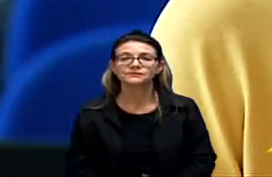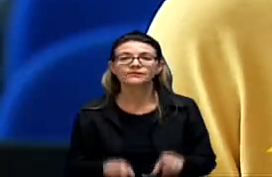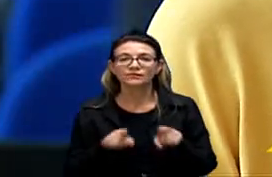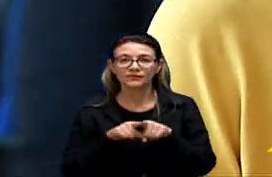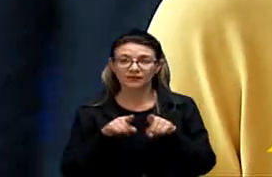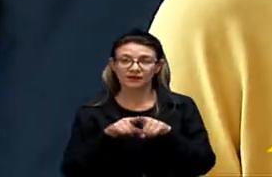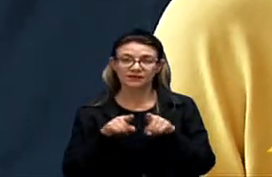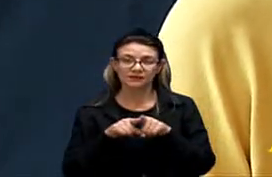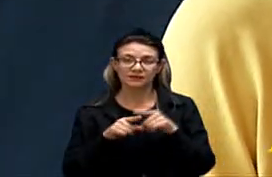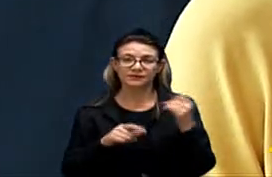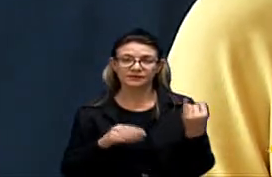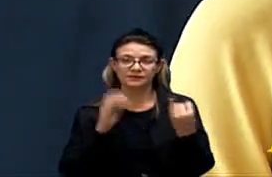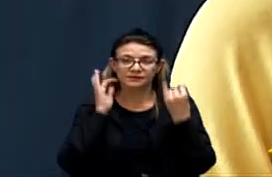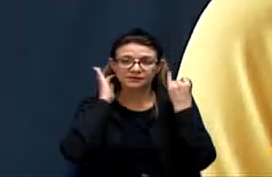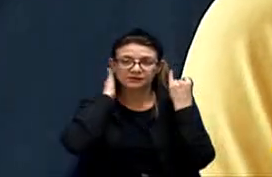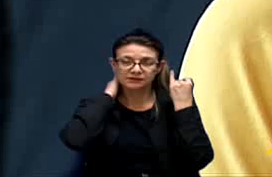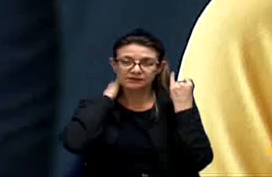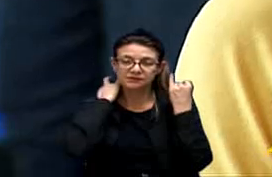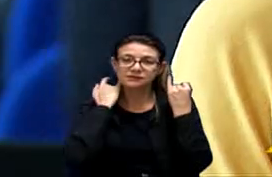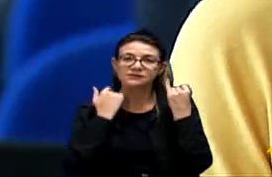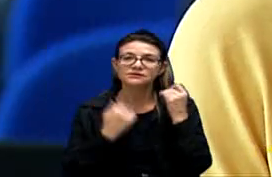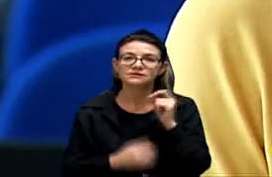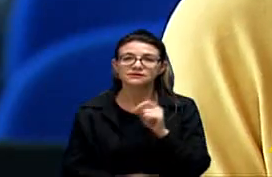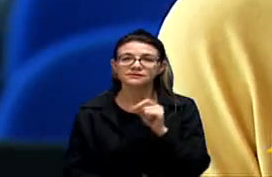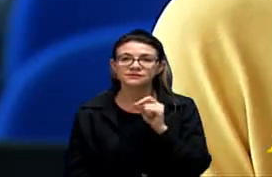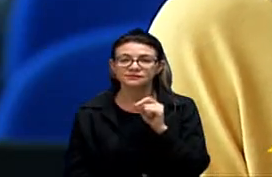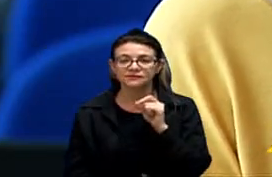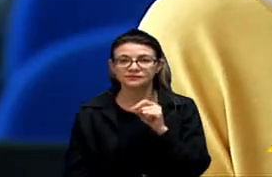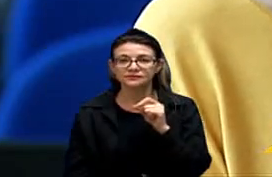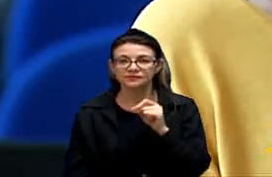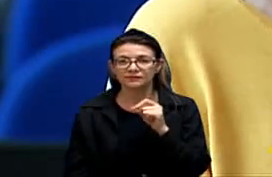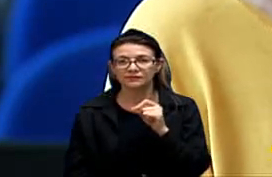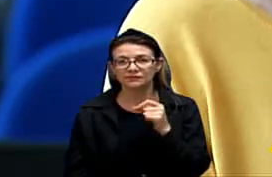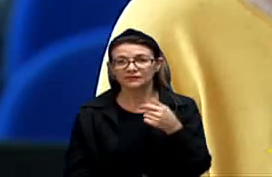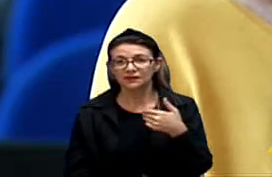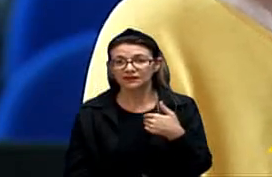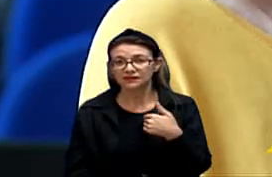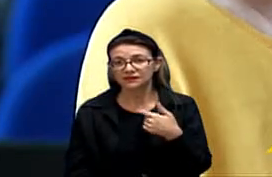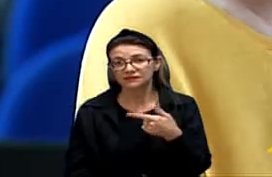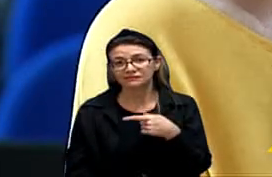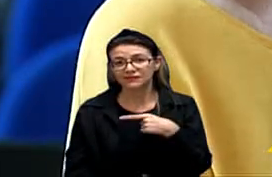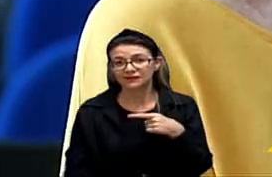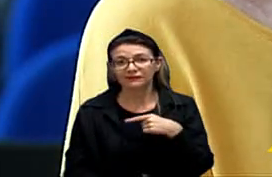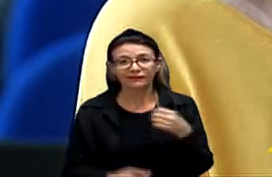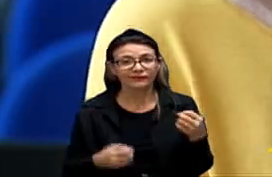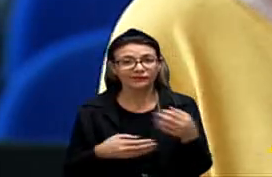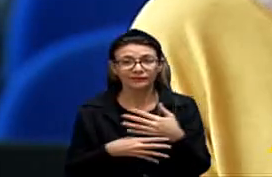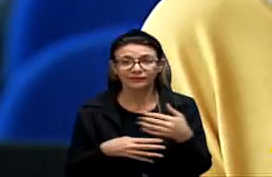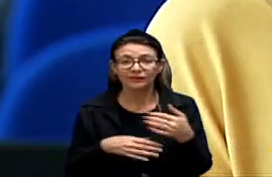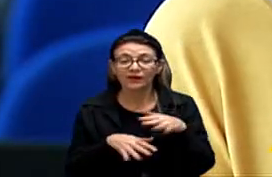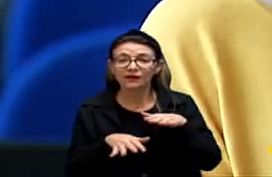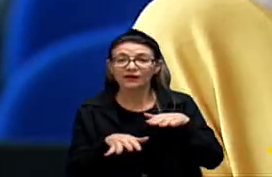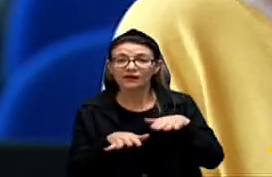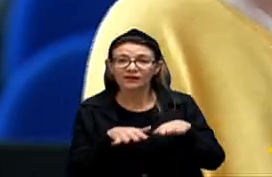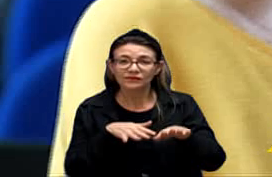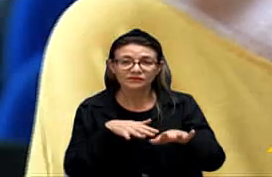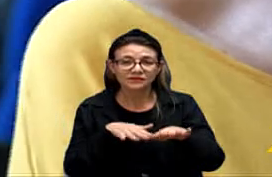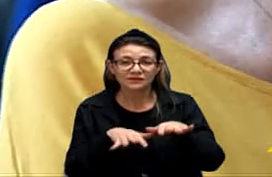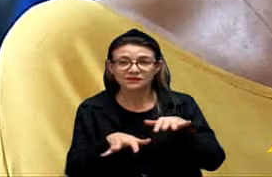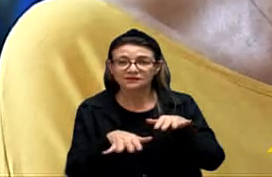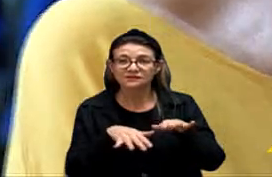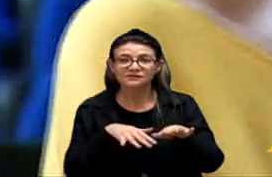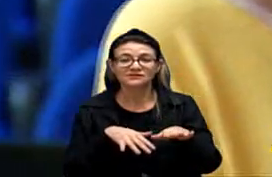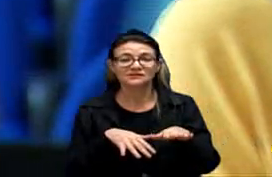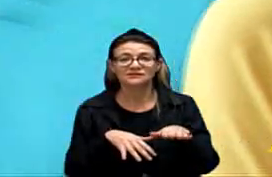a discussão porque a gente tem a né o trânsito ele é caótico em Sorocaba a senhora comentou comigo que hoje